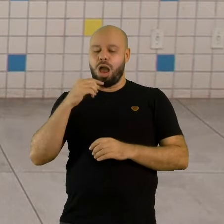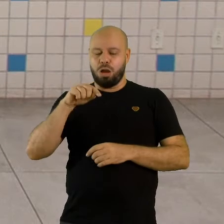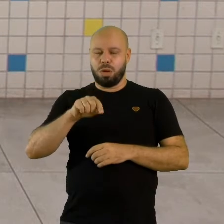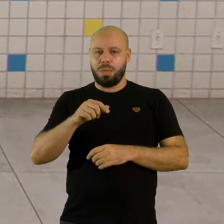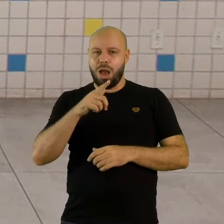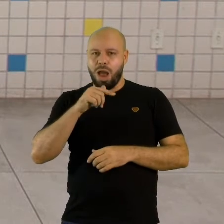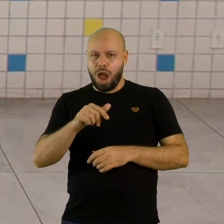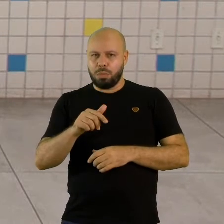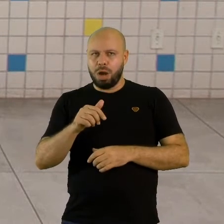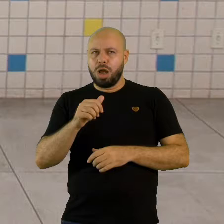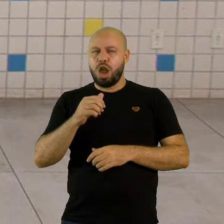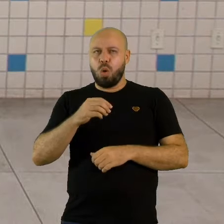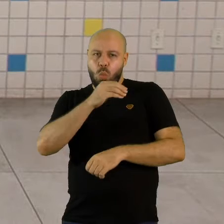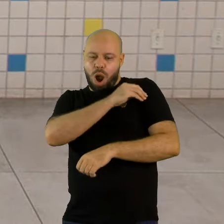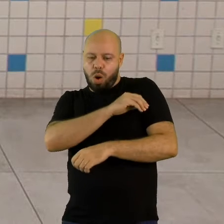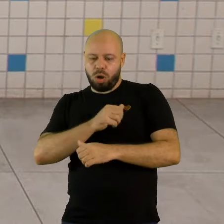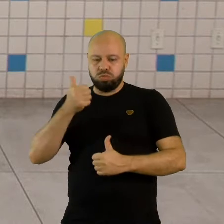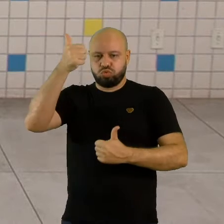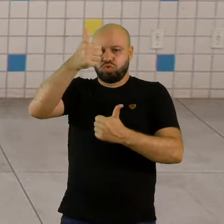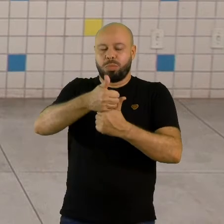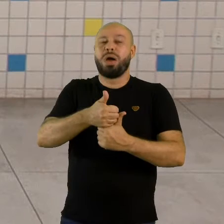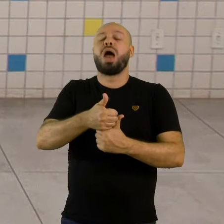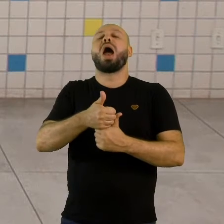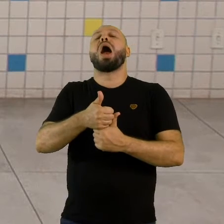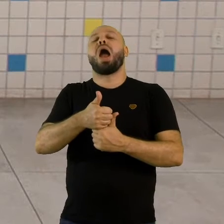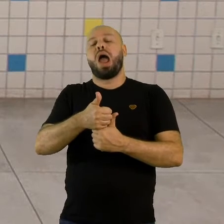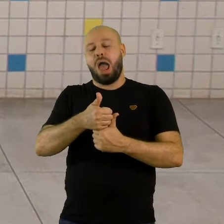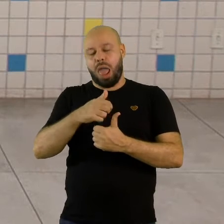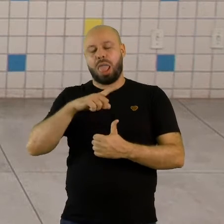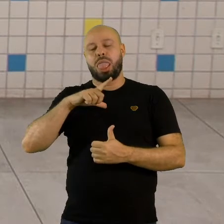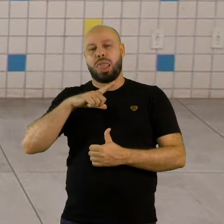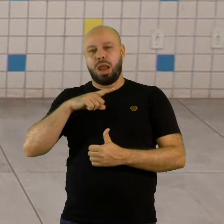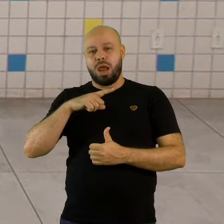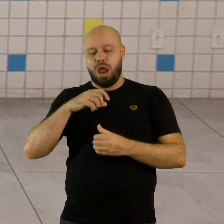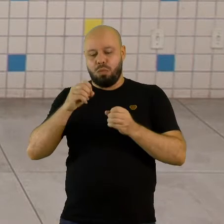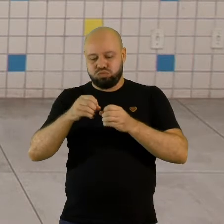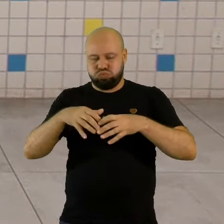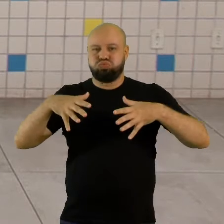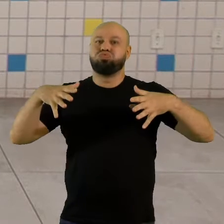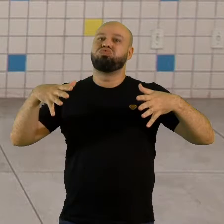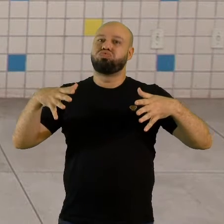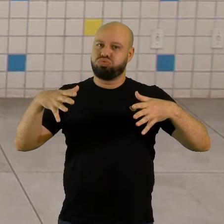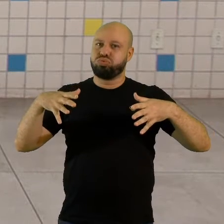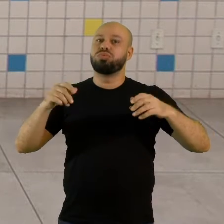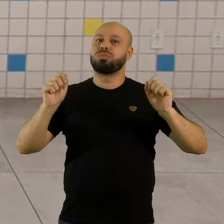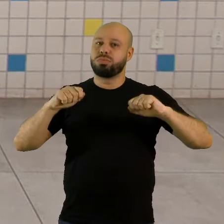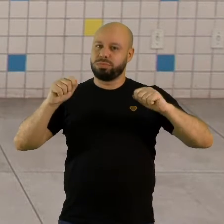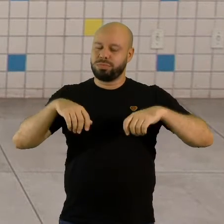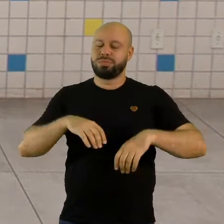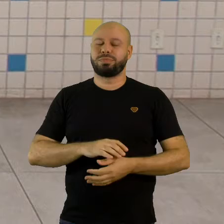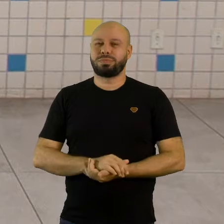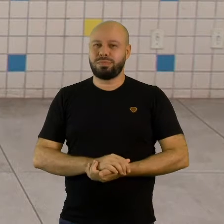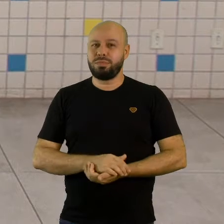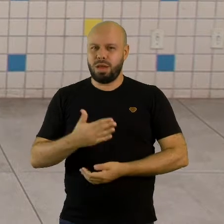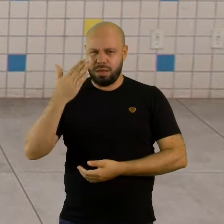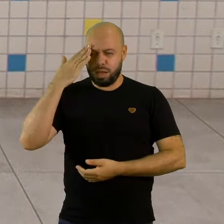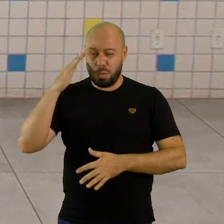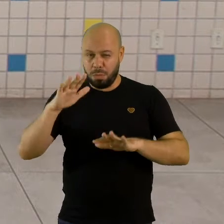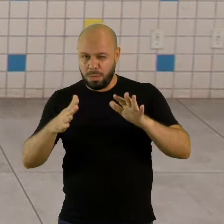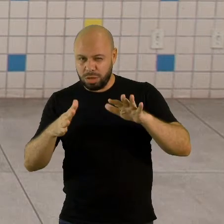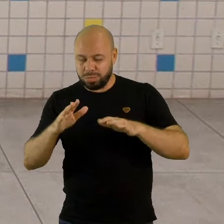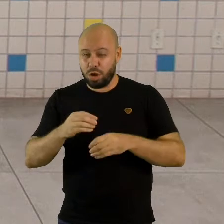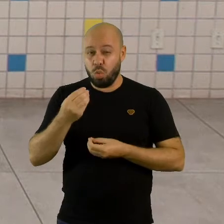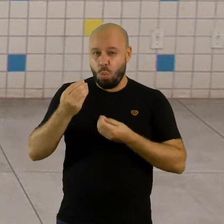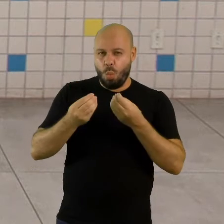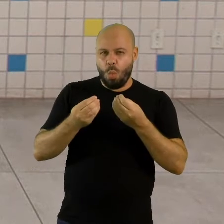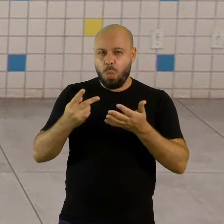né? Vou ter ali pelo menos um foguinho, uma pequena explosão, beleza? Deu para entender mais ou menos como acontecem